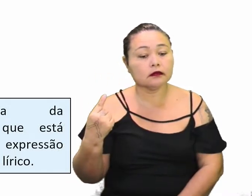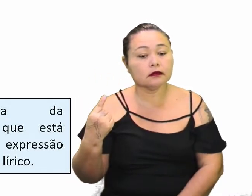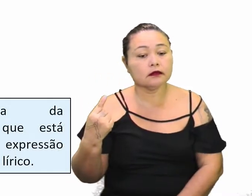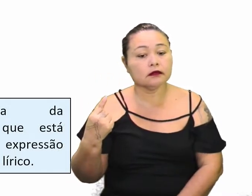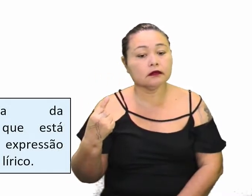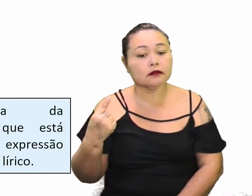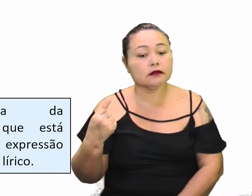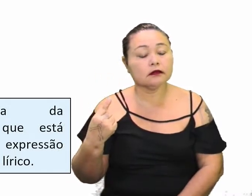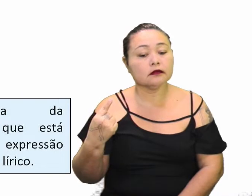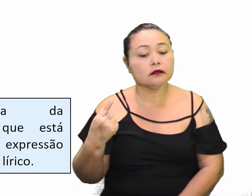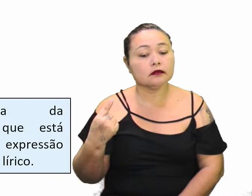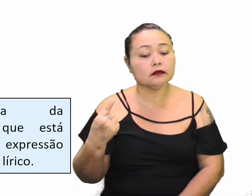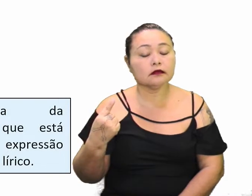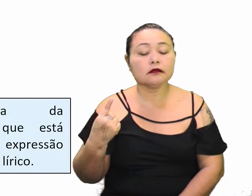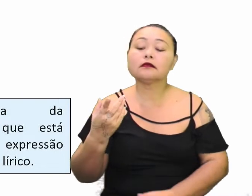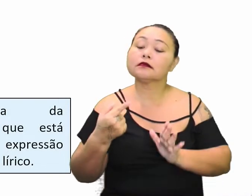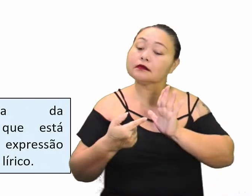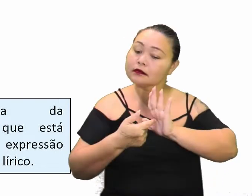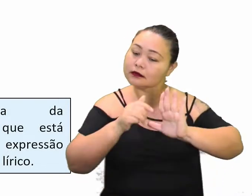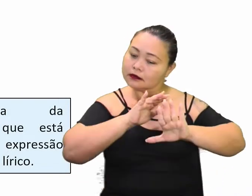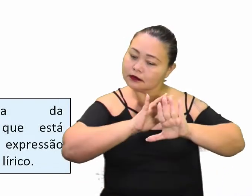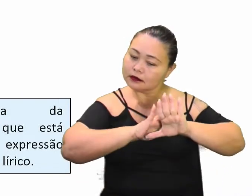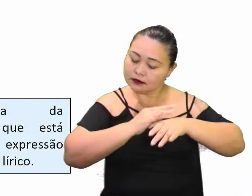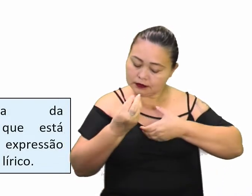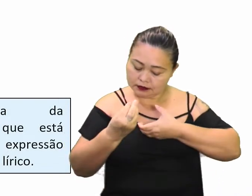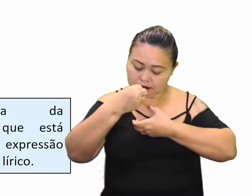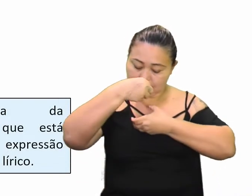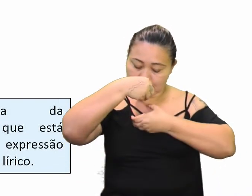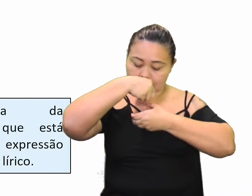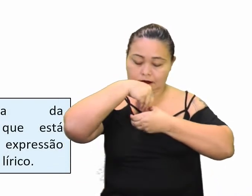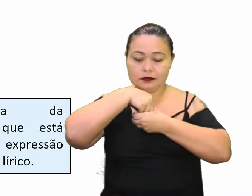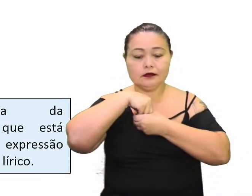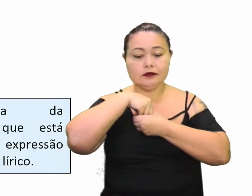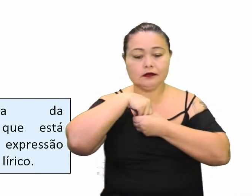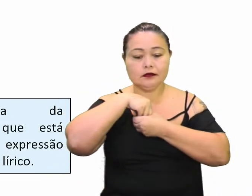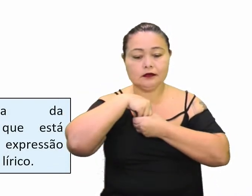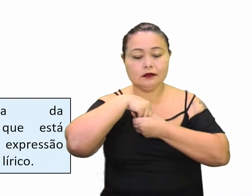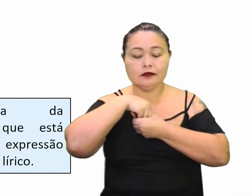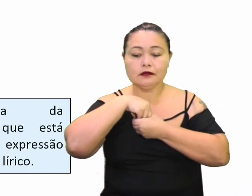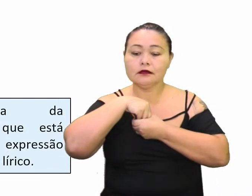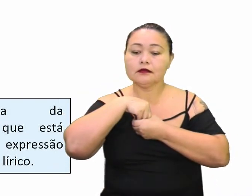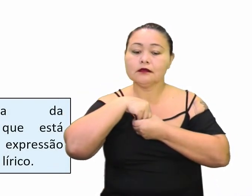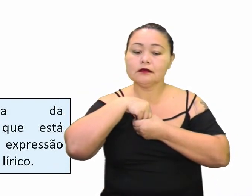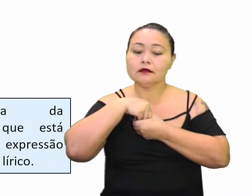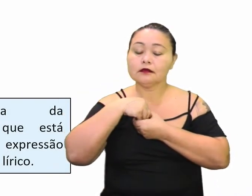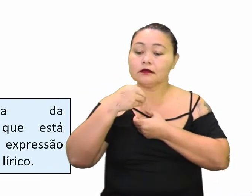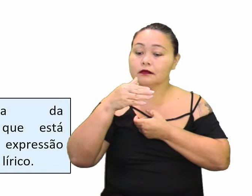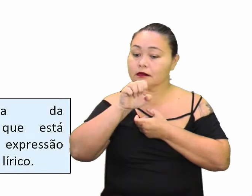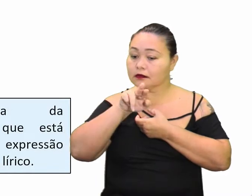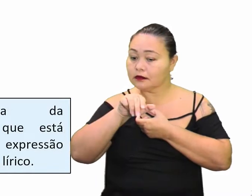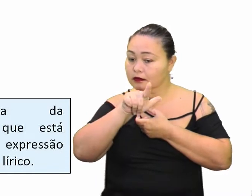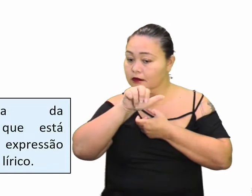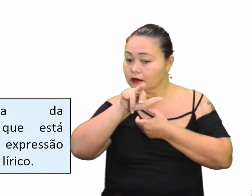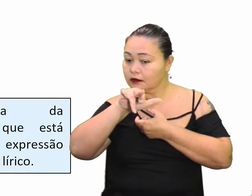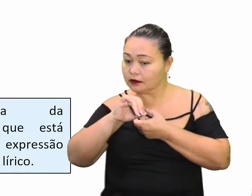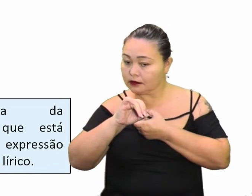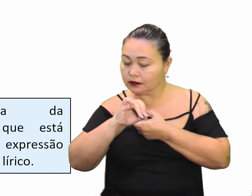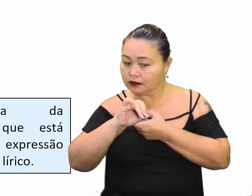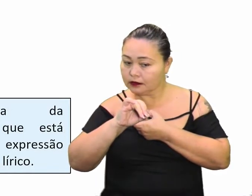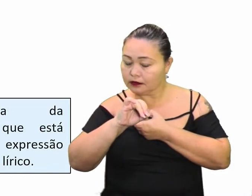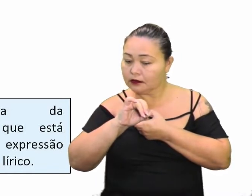8.1. Exatamente. Vai falar sobre o que, amadinha? Acompanhe comigo, vamos conhecer a